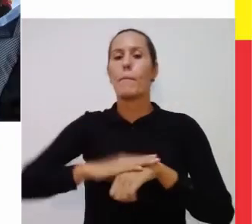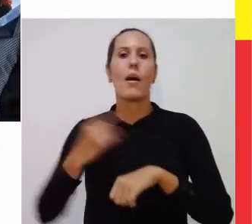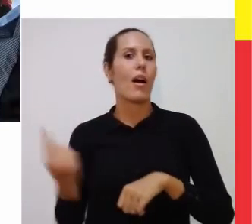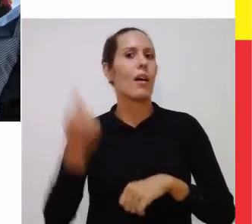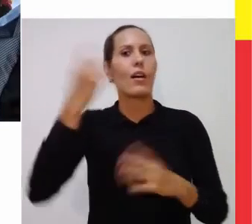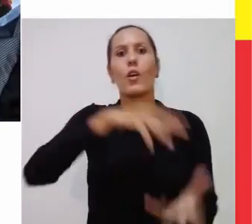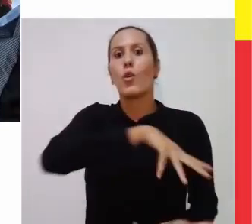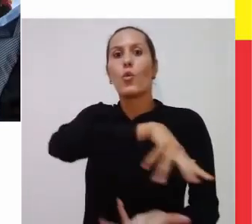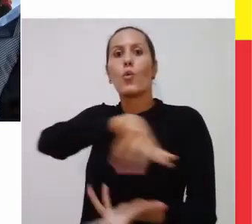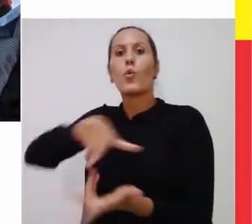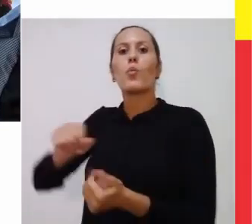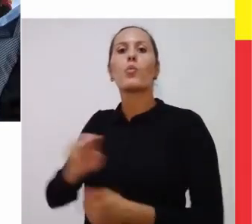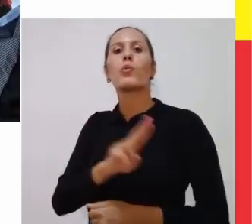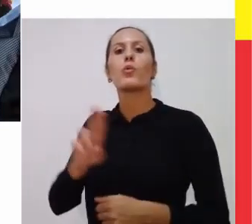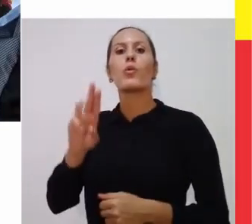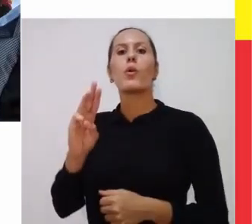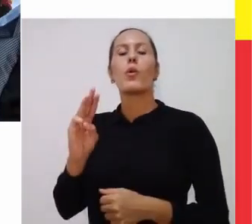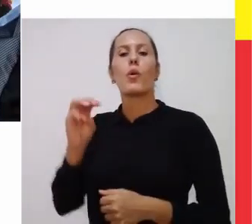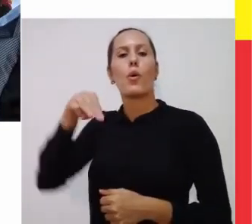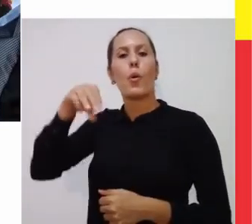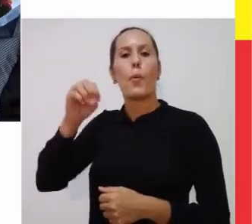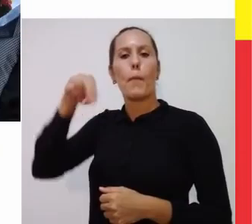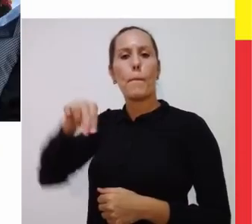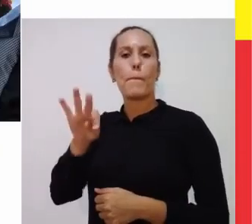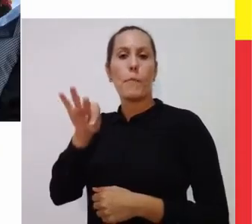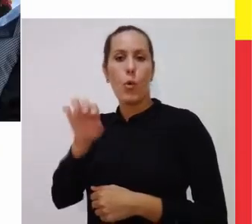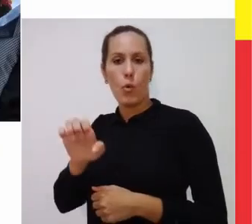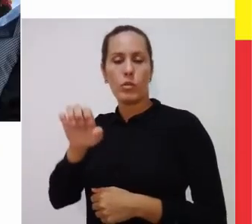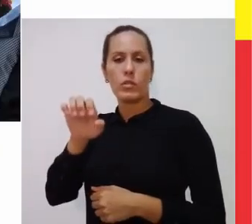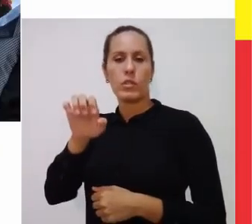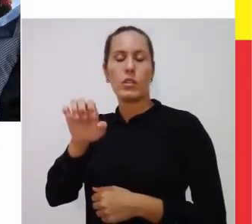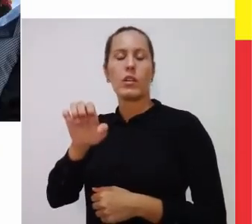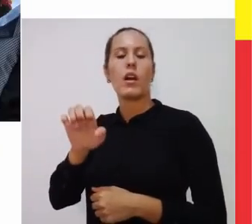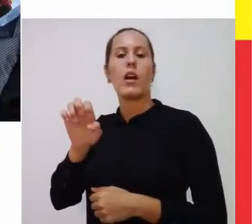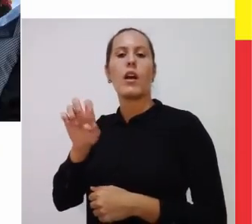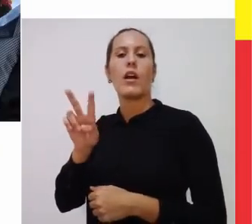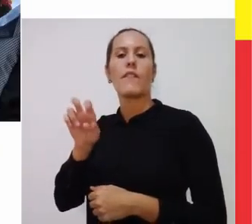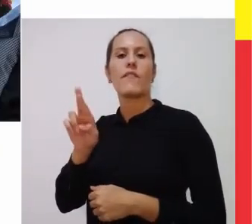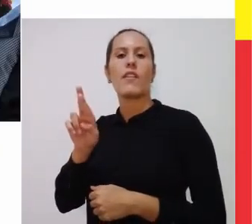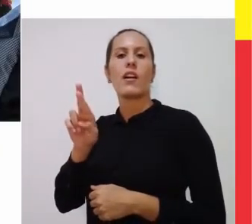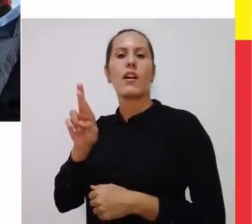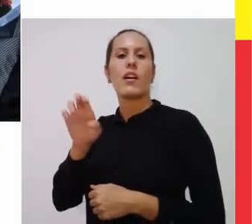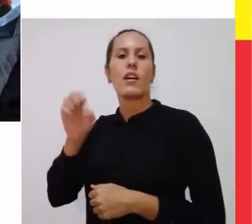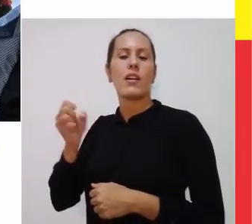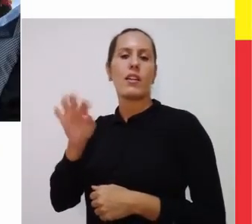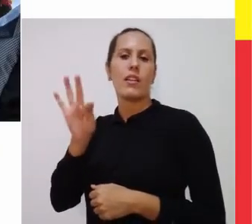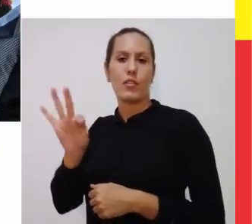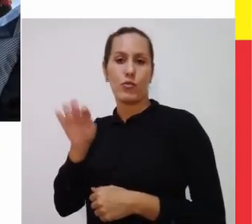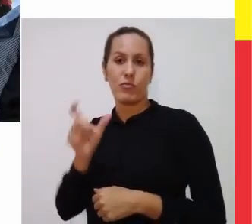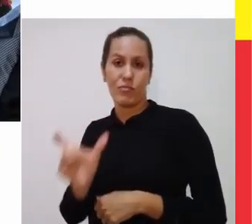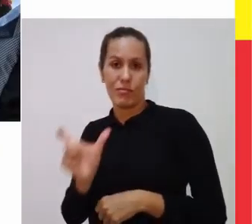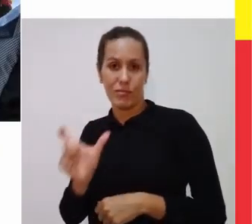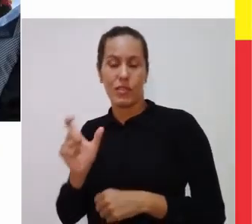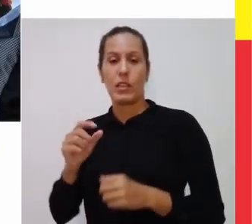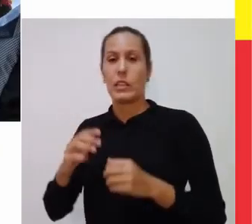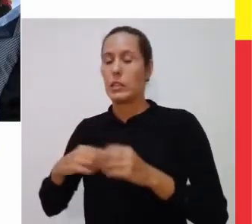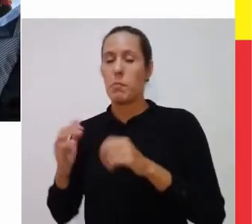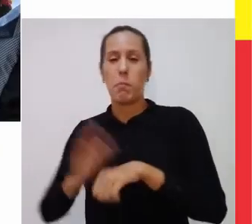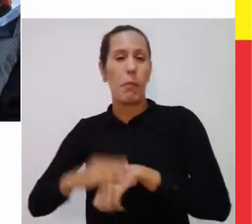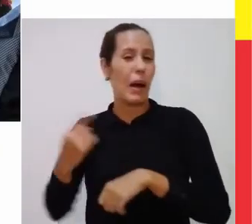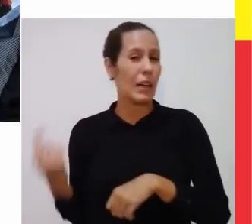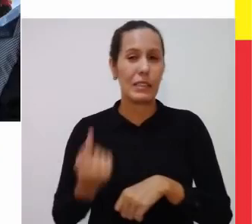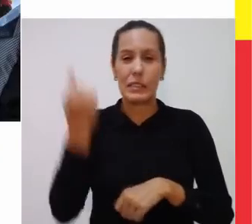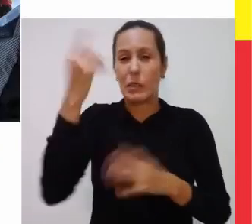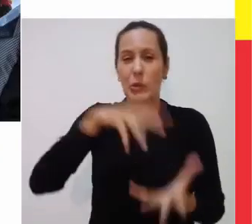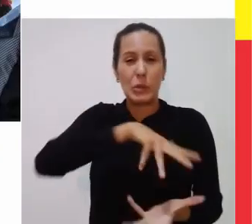o Monte Everest, tá? Então, o Monte Everest vai ser a maior montanha que a gente vai ter na face da Terra e ela chega a mais de 8.000